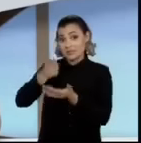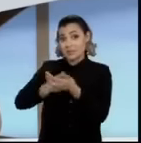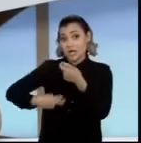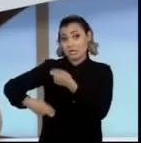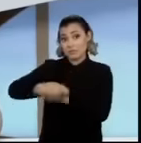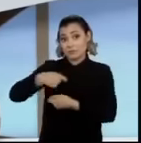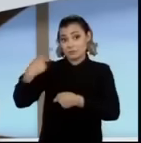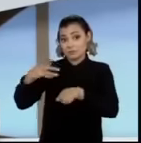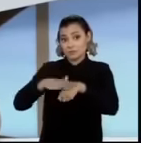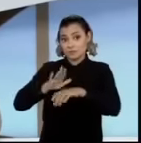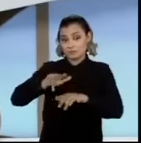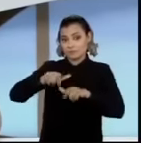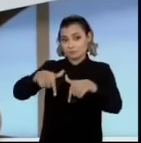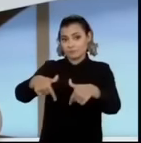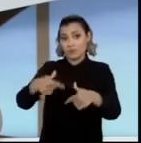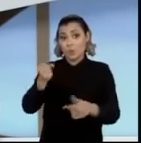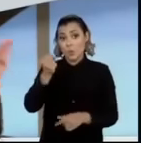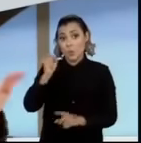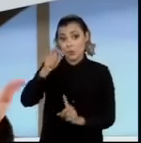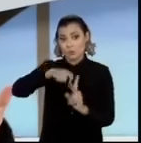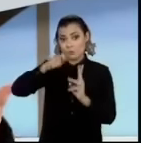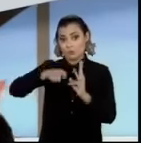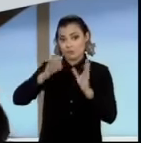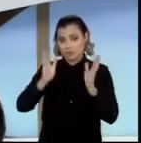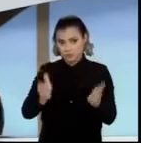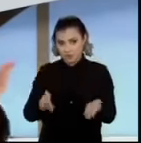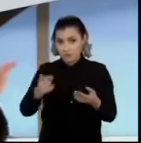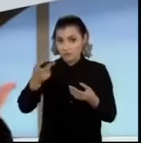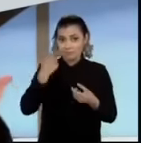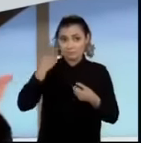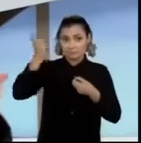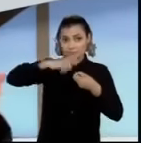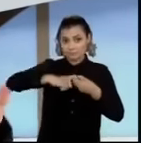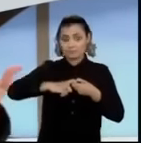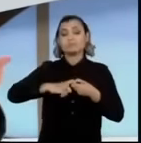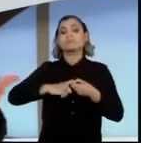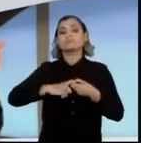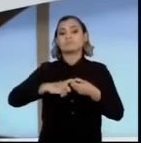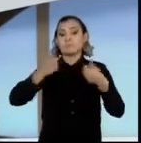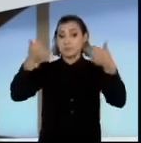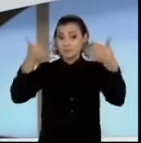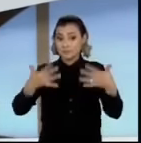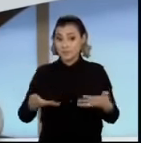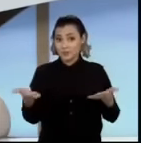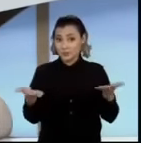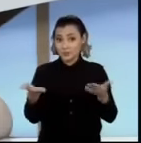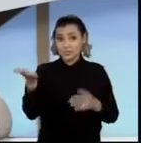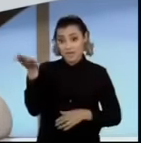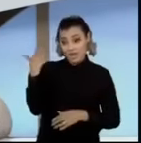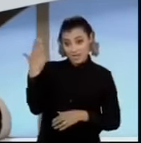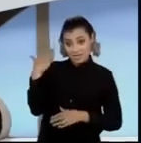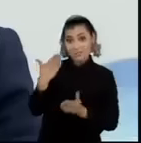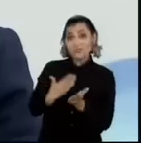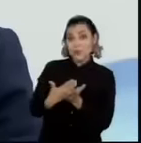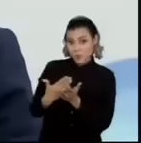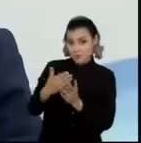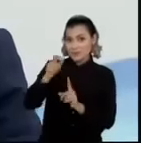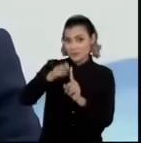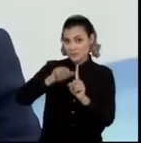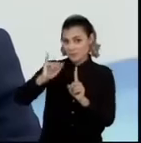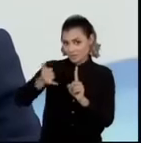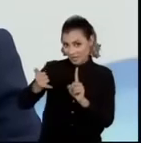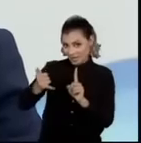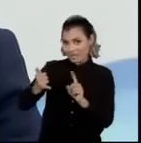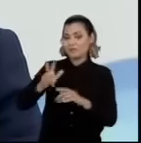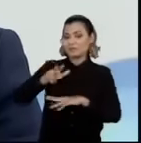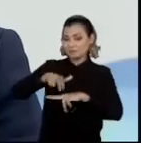administrativas que o senhor tem tomado nesses 8 meses. O senhor volta aqui com uma retórica muito parecida com a que o senhor tinha já no início, em janeiro, no